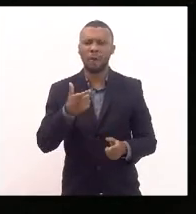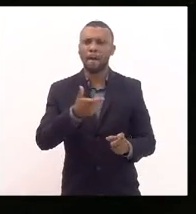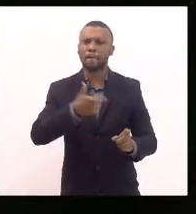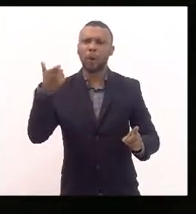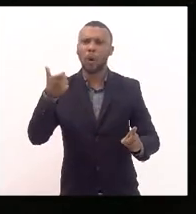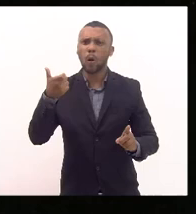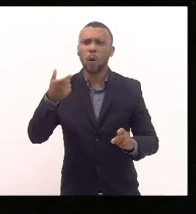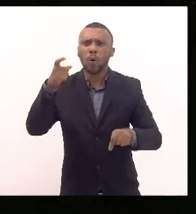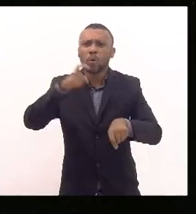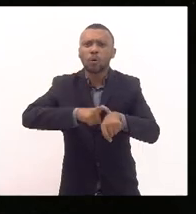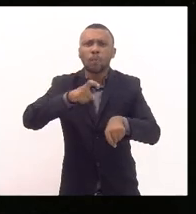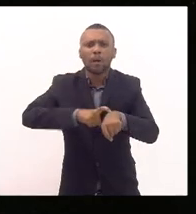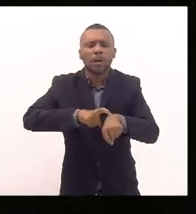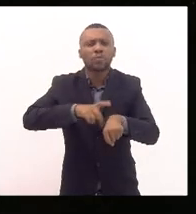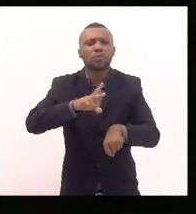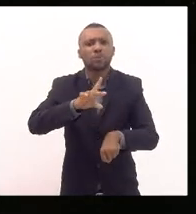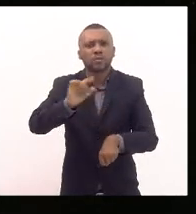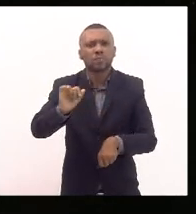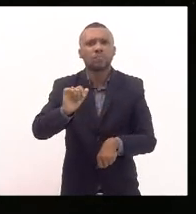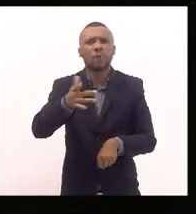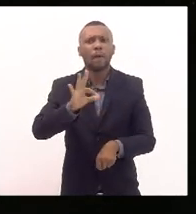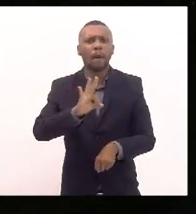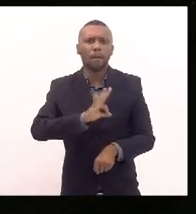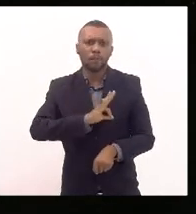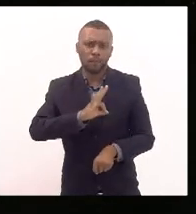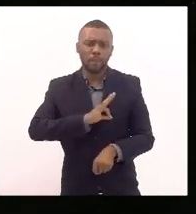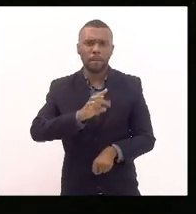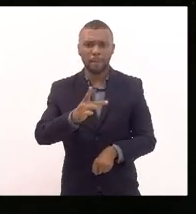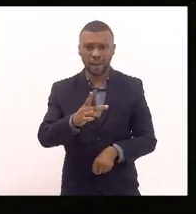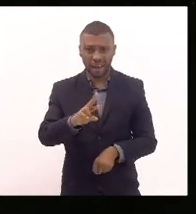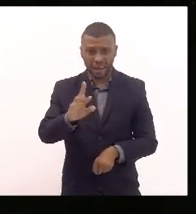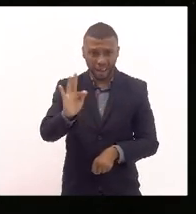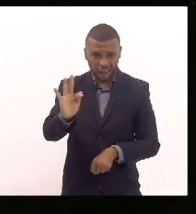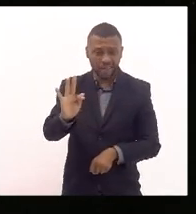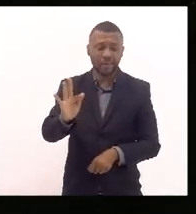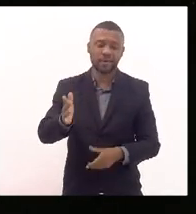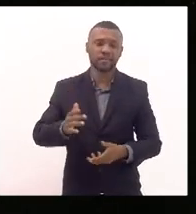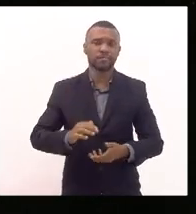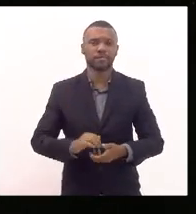dia e por policiais rodoviários federais